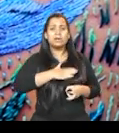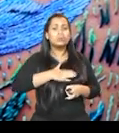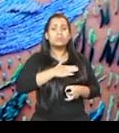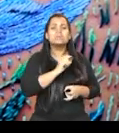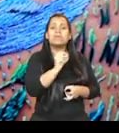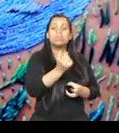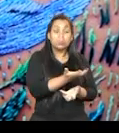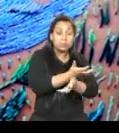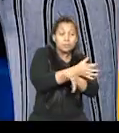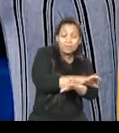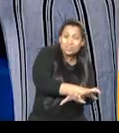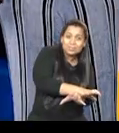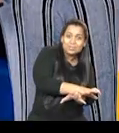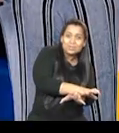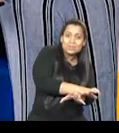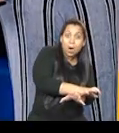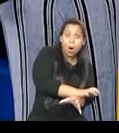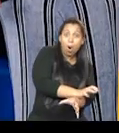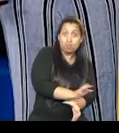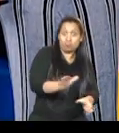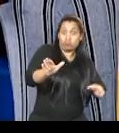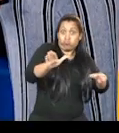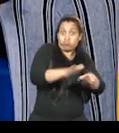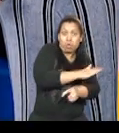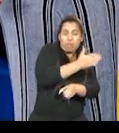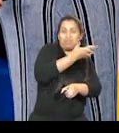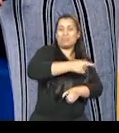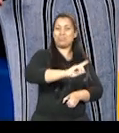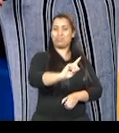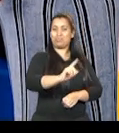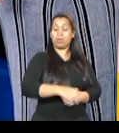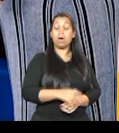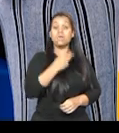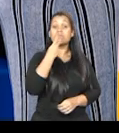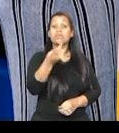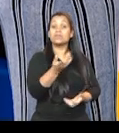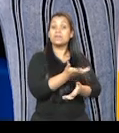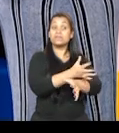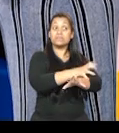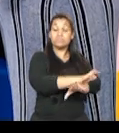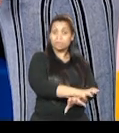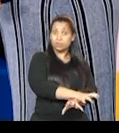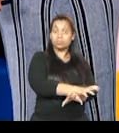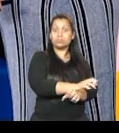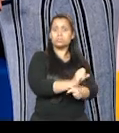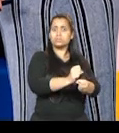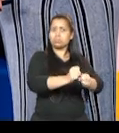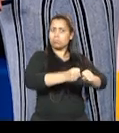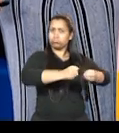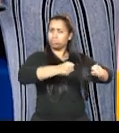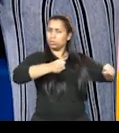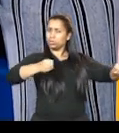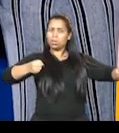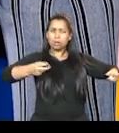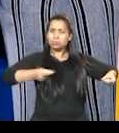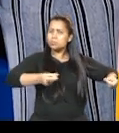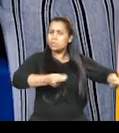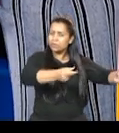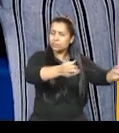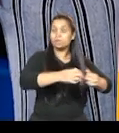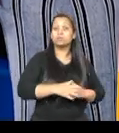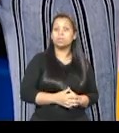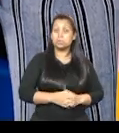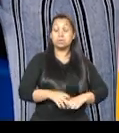do que do cheio. Falava que vazios são maiores e até infinitos. Com o